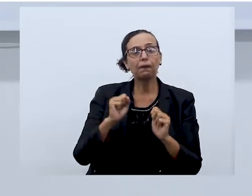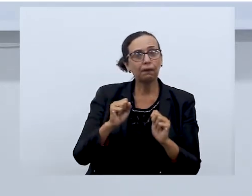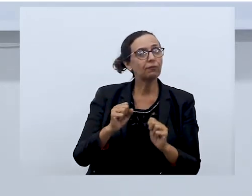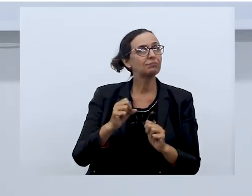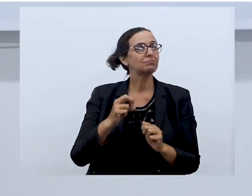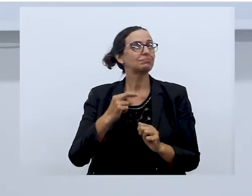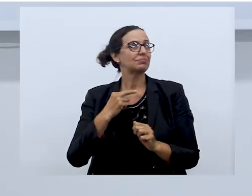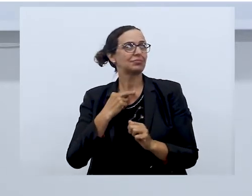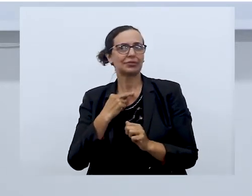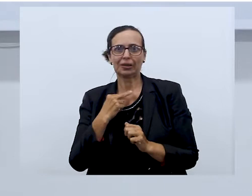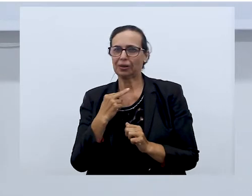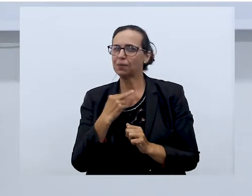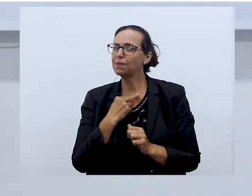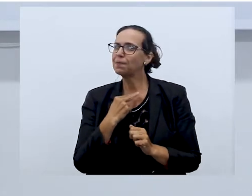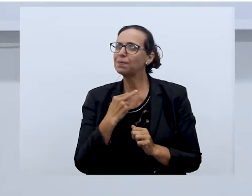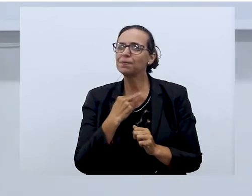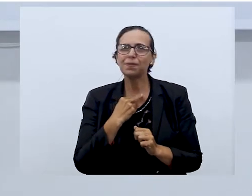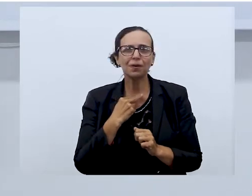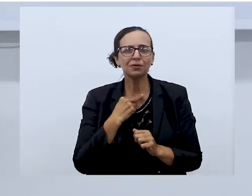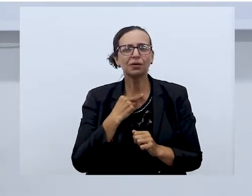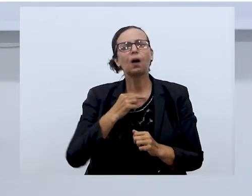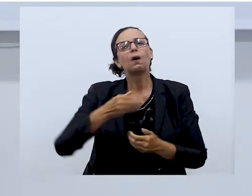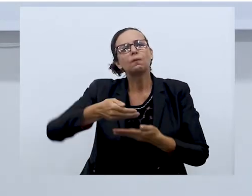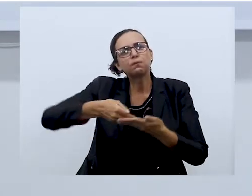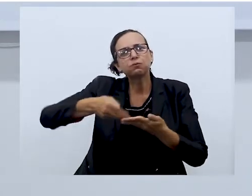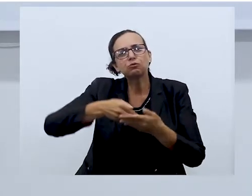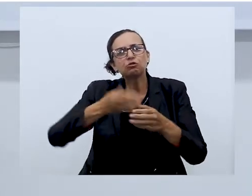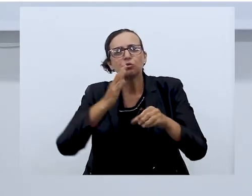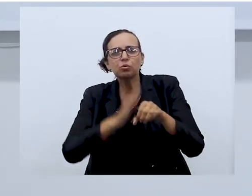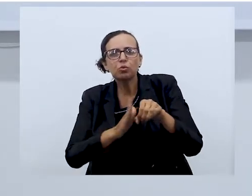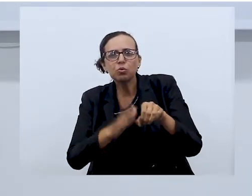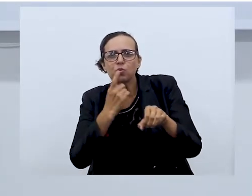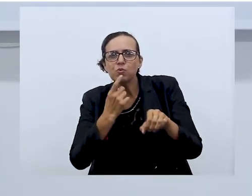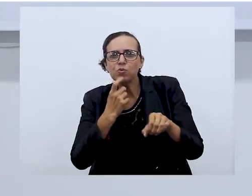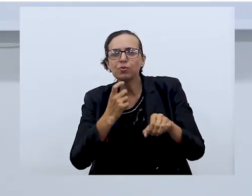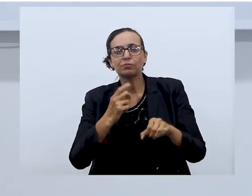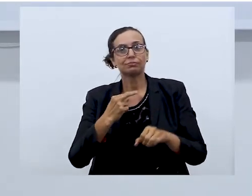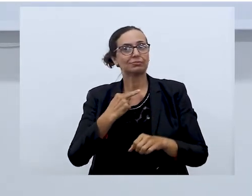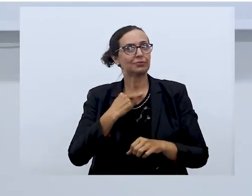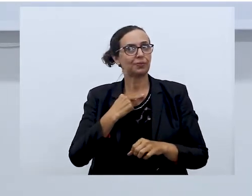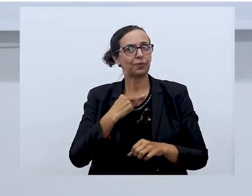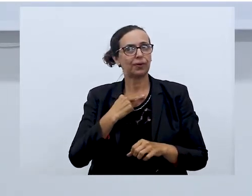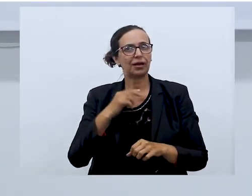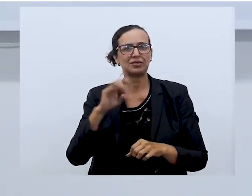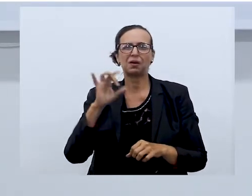com a crença popular, algumas pessoas achavam que podia melhorar molho de tomate ou pó de café.